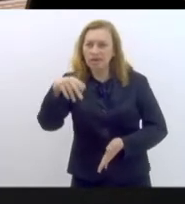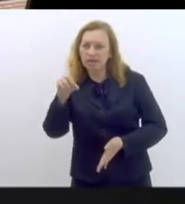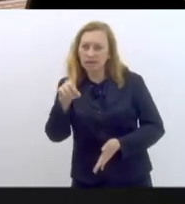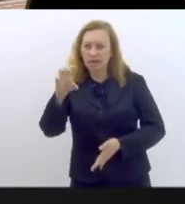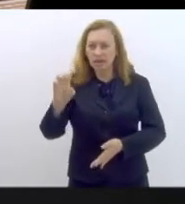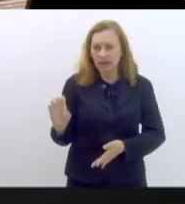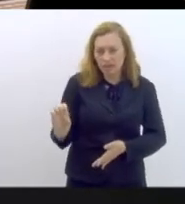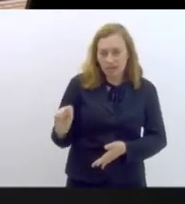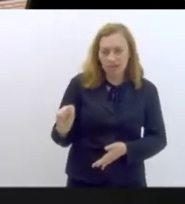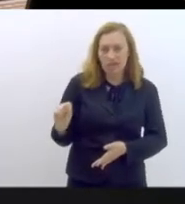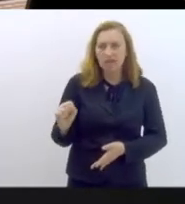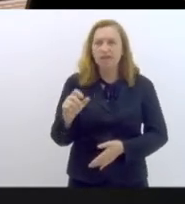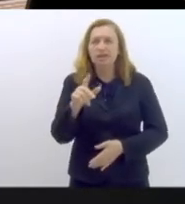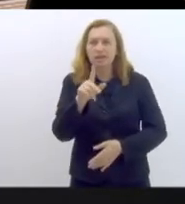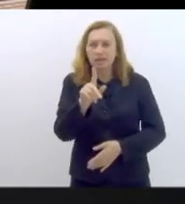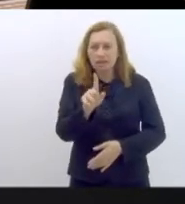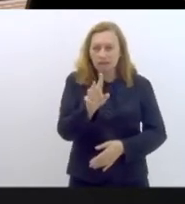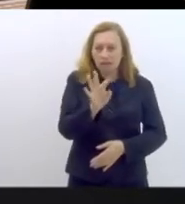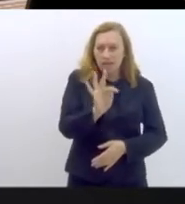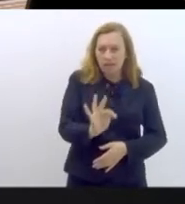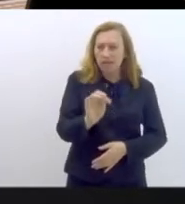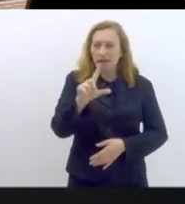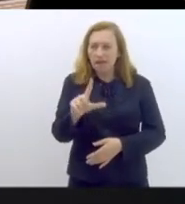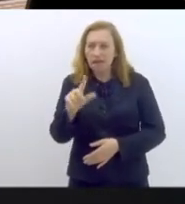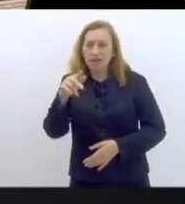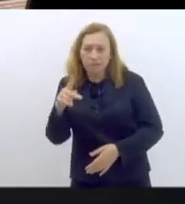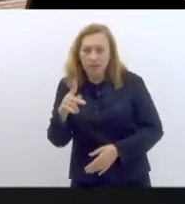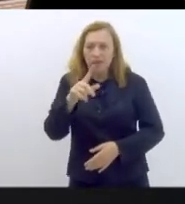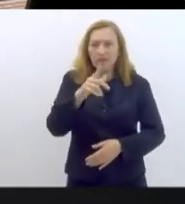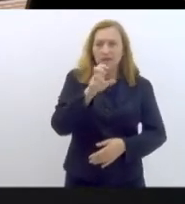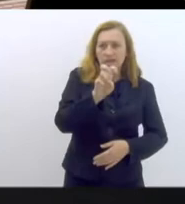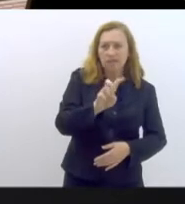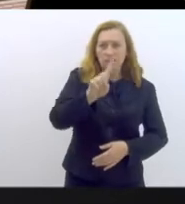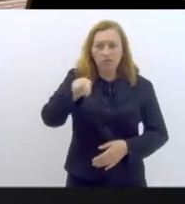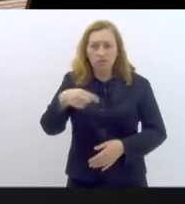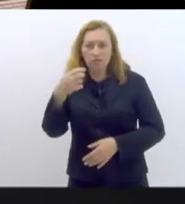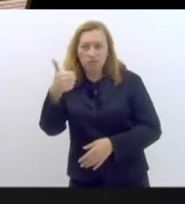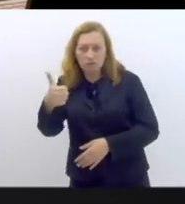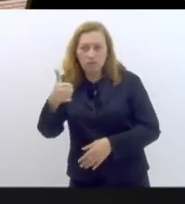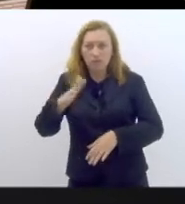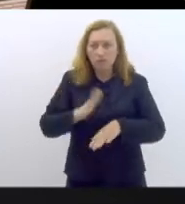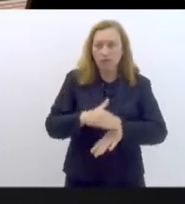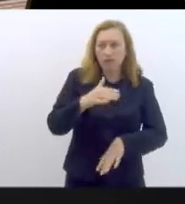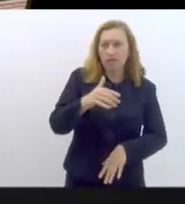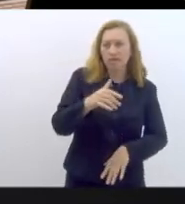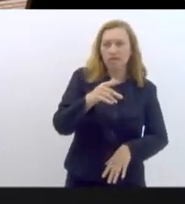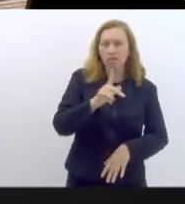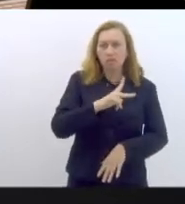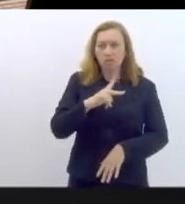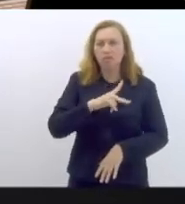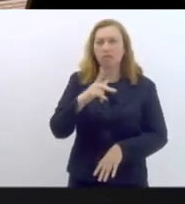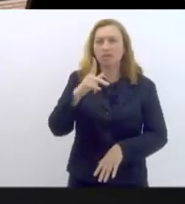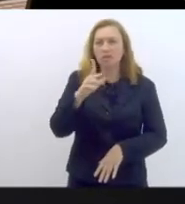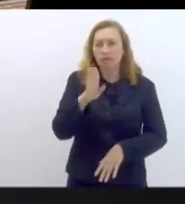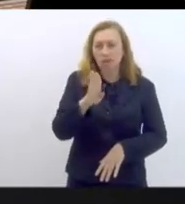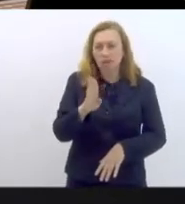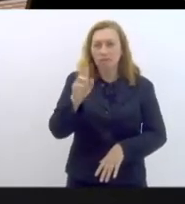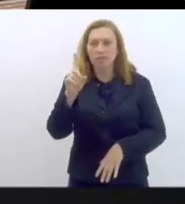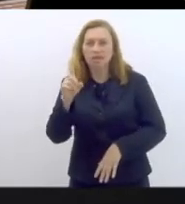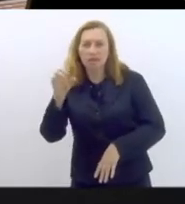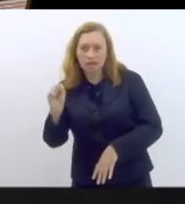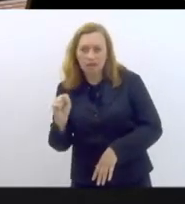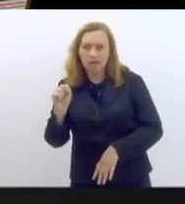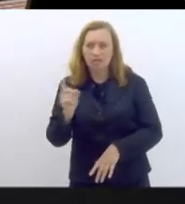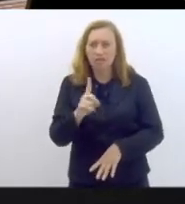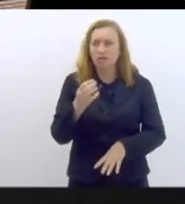TLP, que é o IPCA é mais 5,1 no momento, mais um spread do próprio BNDES. Então, assim, passou a não ser tão